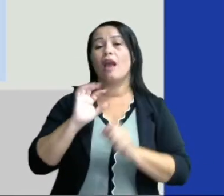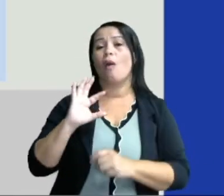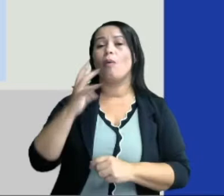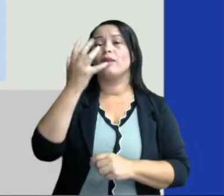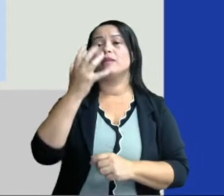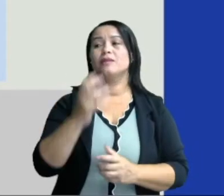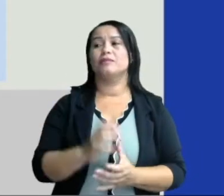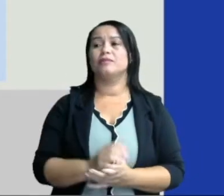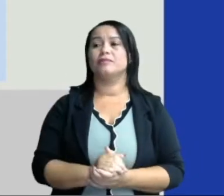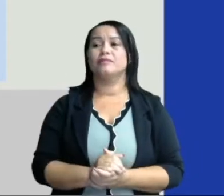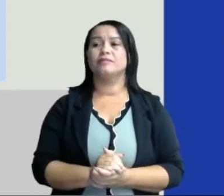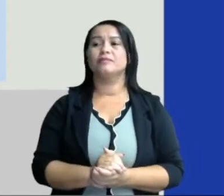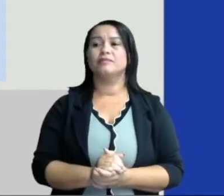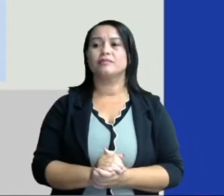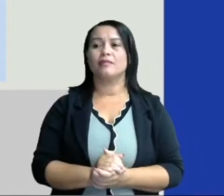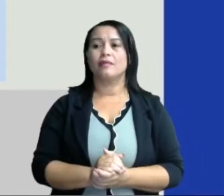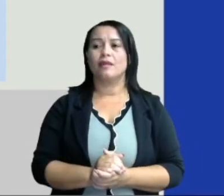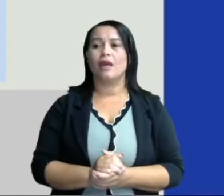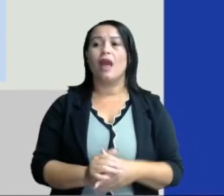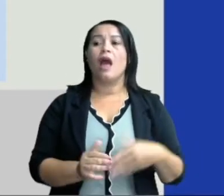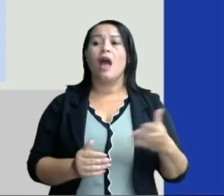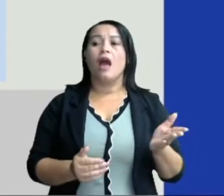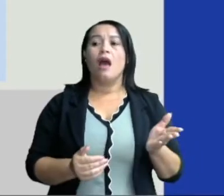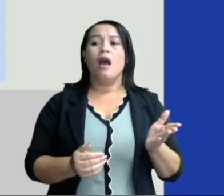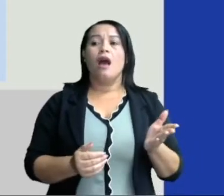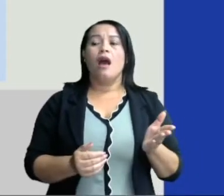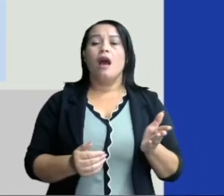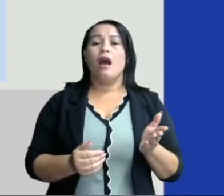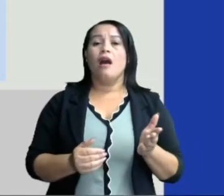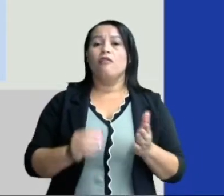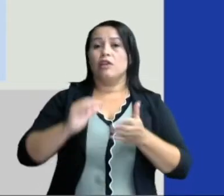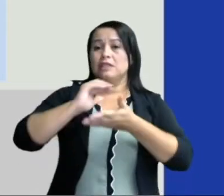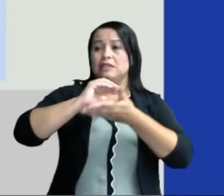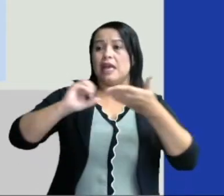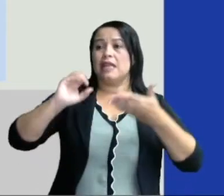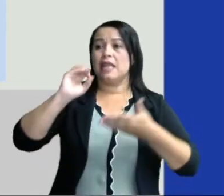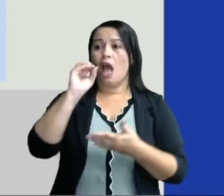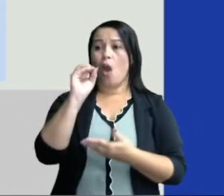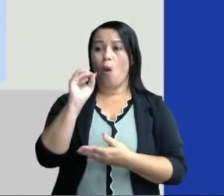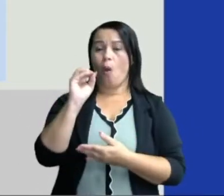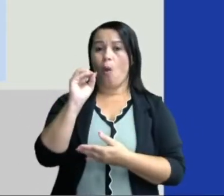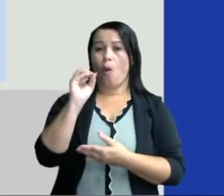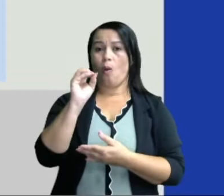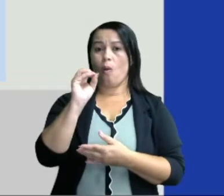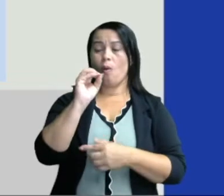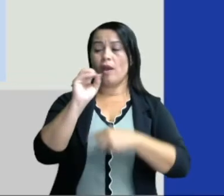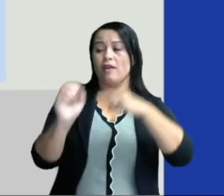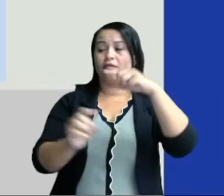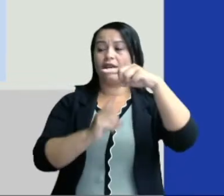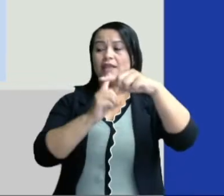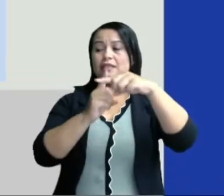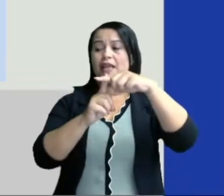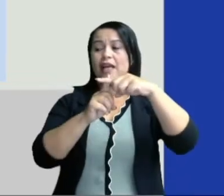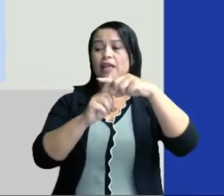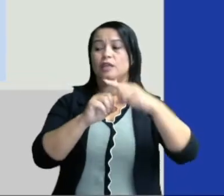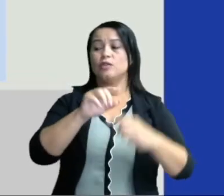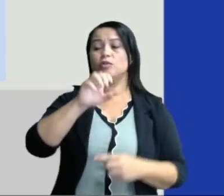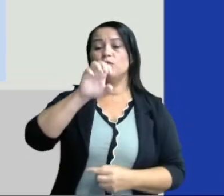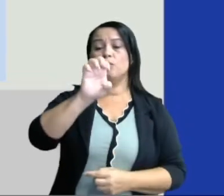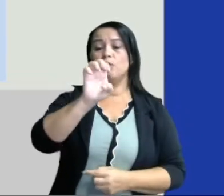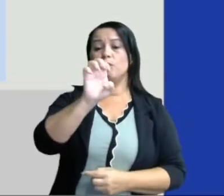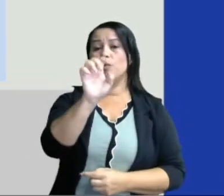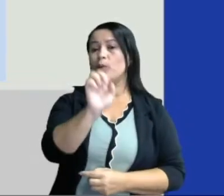aconteceu. Foi tirado aqui, ó, a letra O e foi acrescentado eis, o